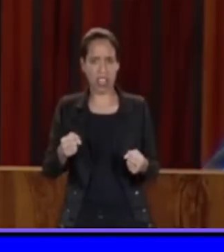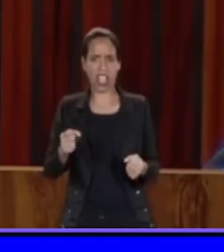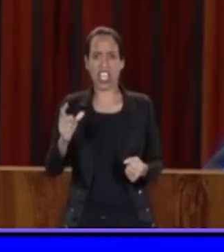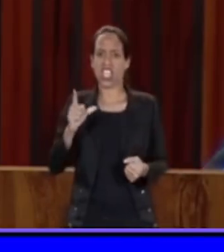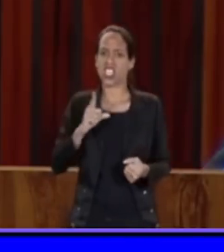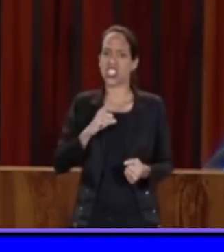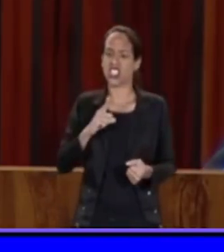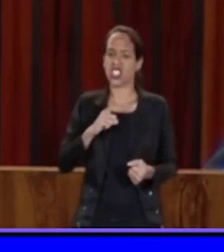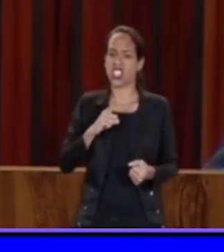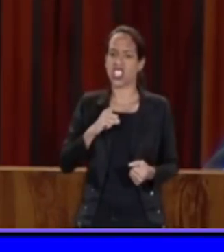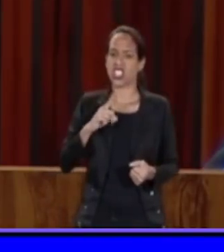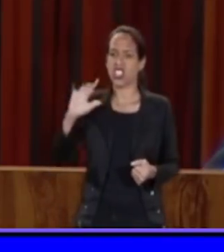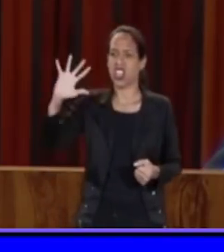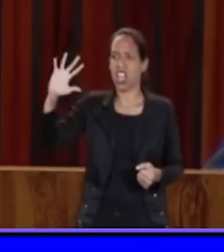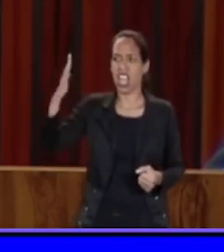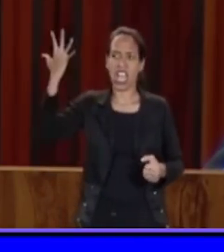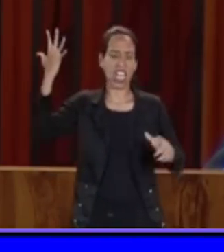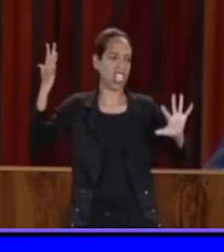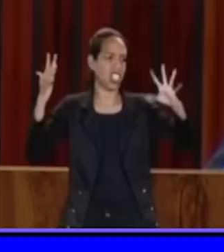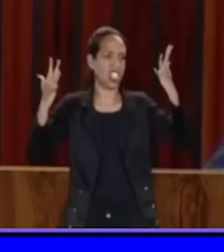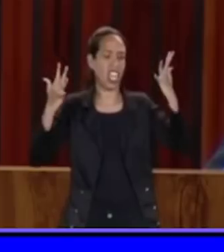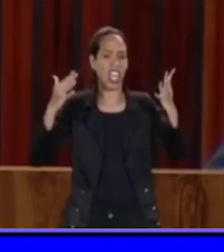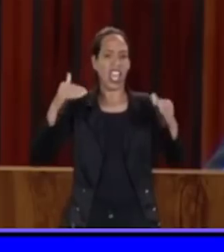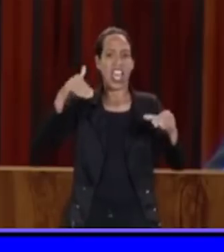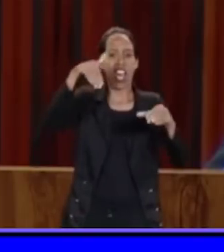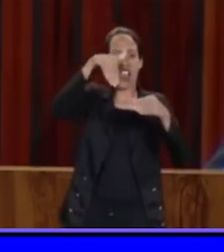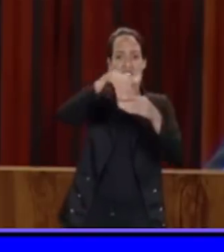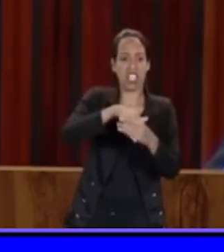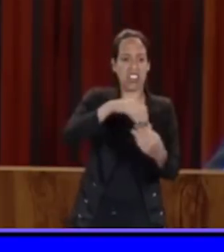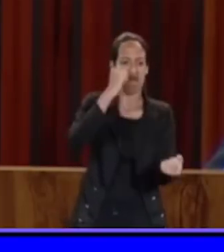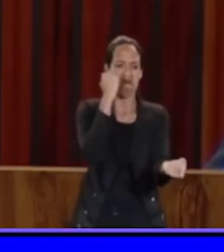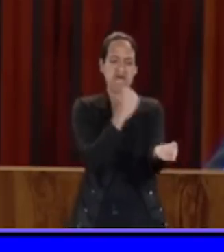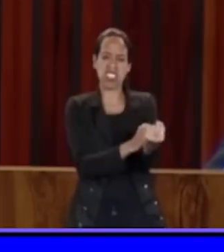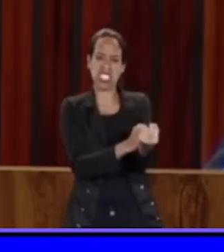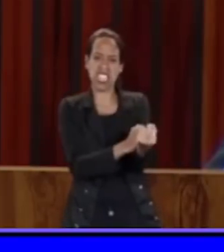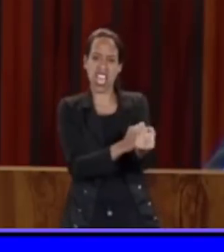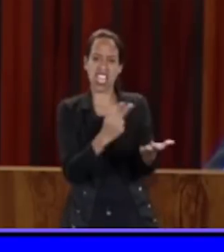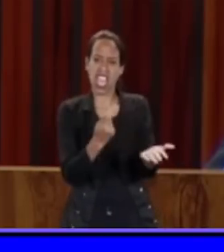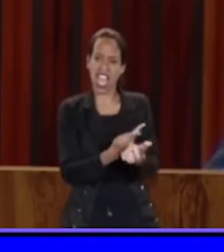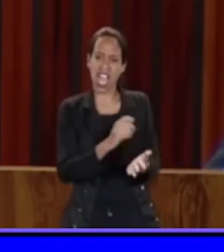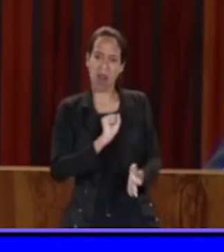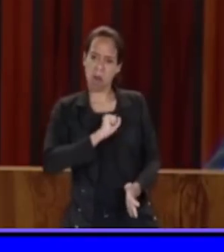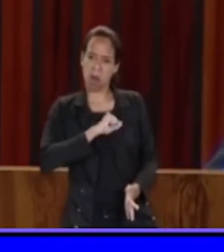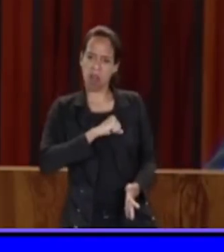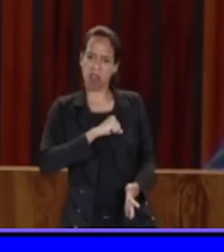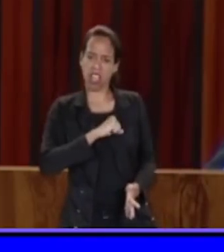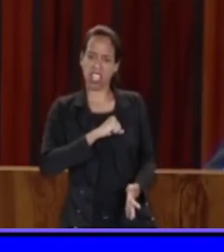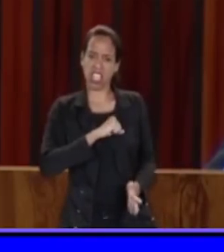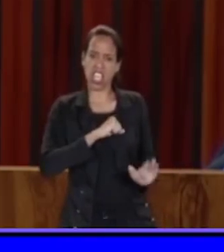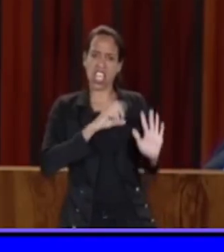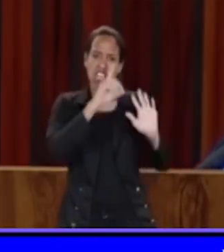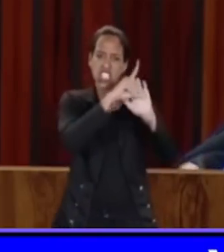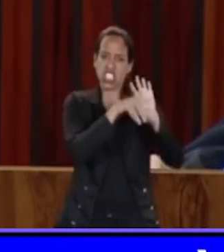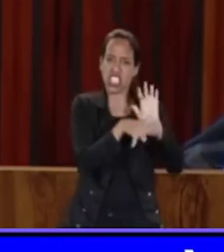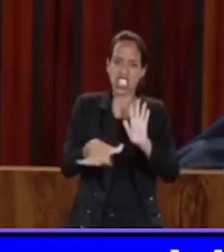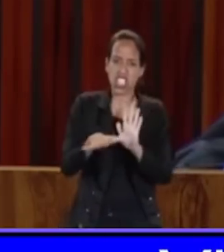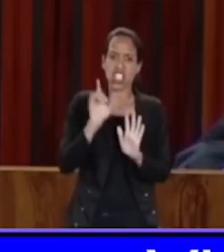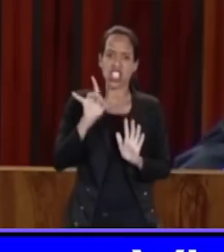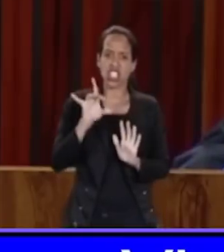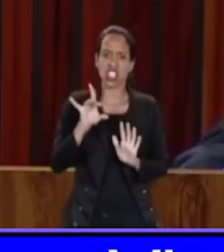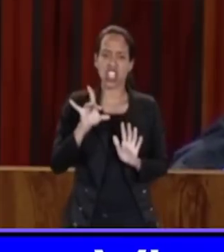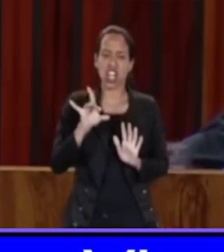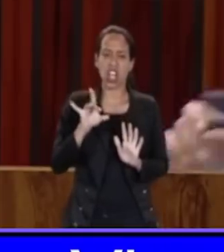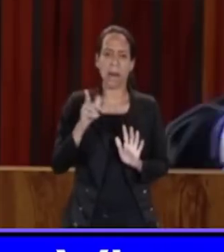iminência de se realizarem eleições viciadas e ilegítimas, maliciosamente dirigidas para beneficiar o